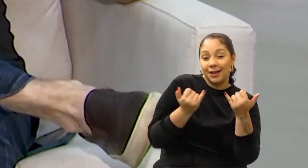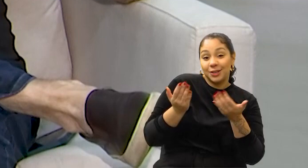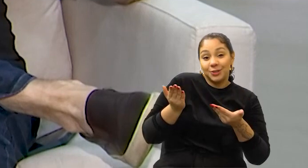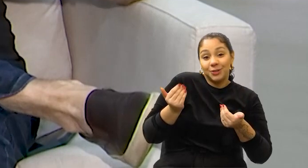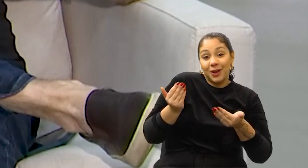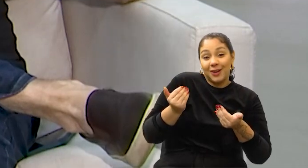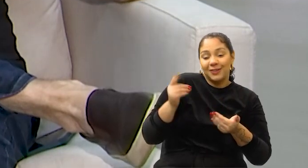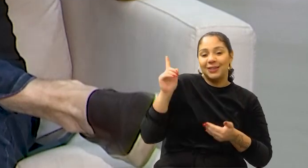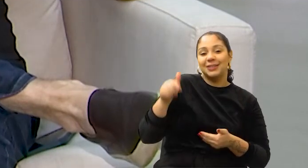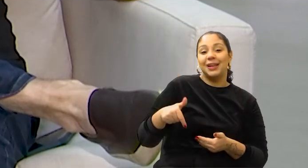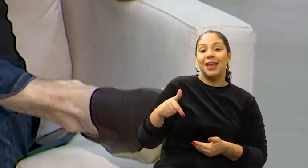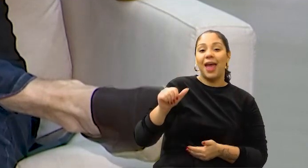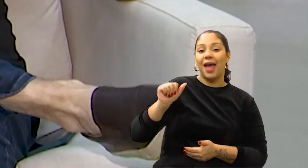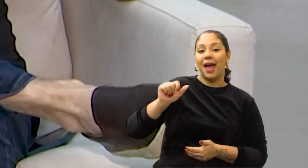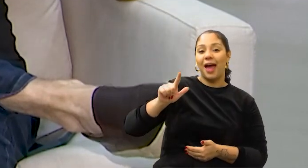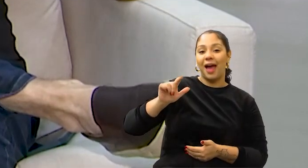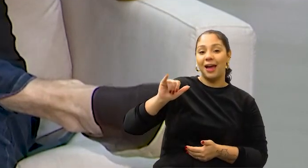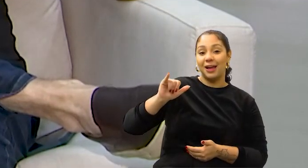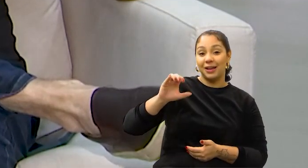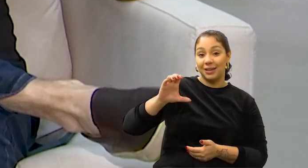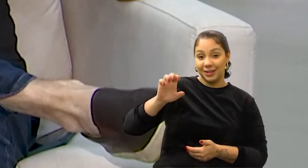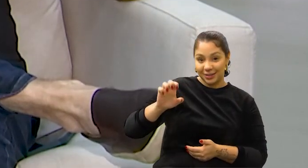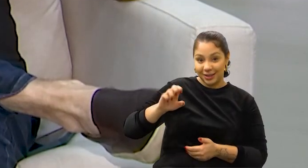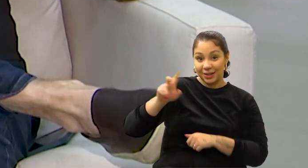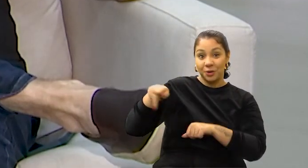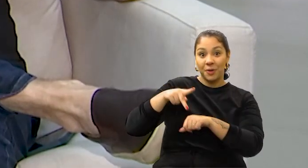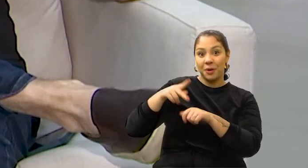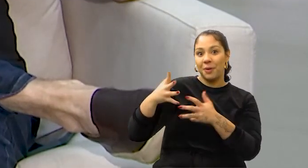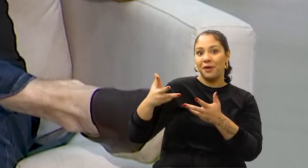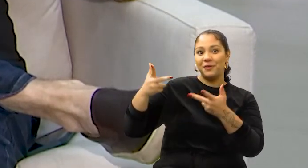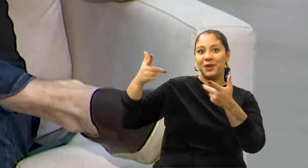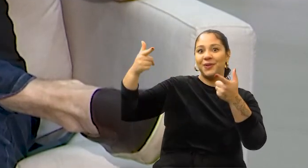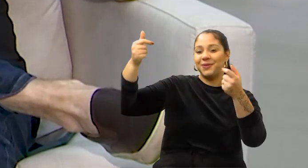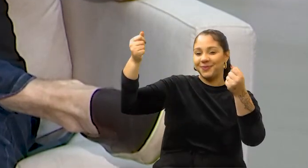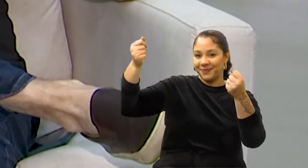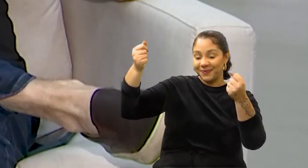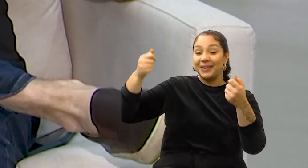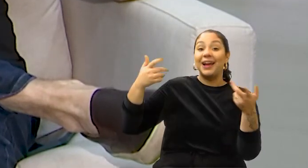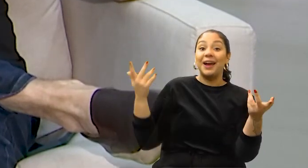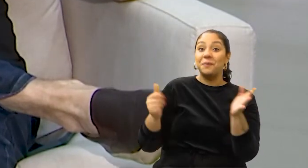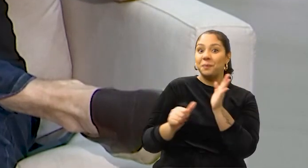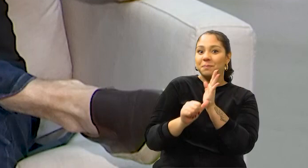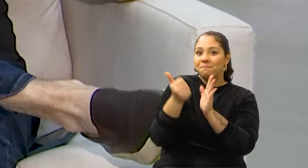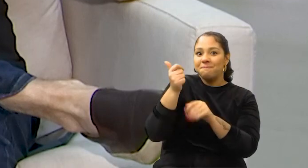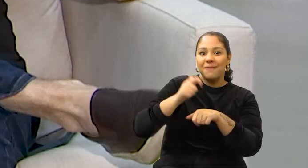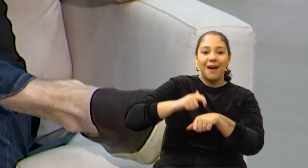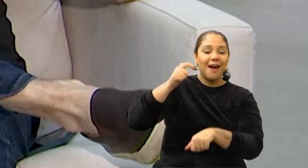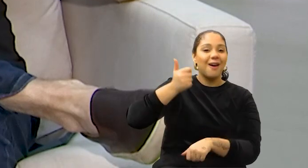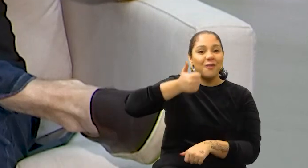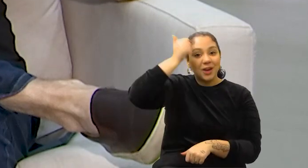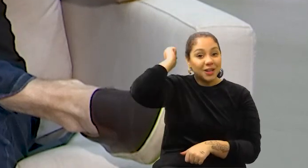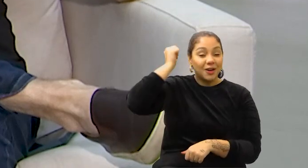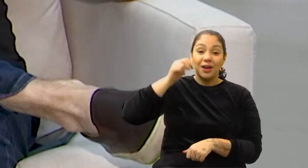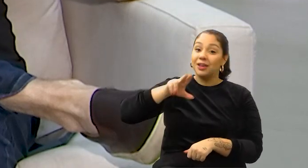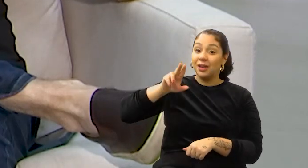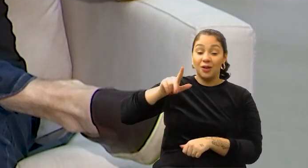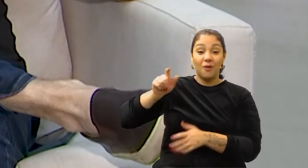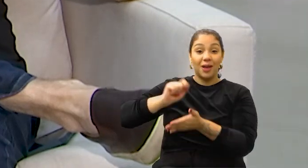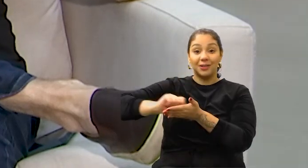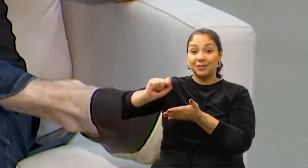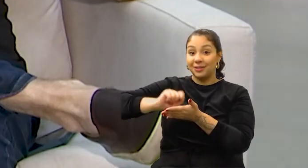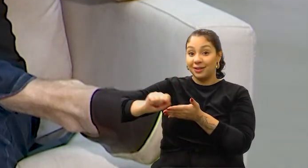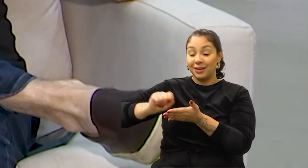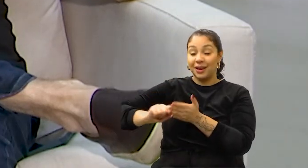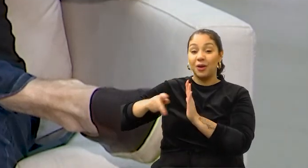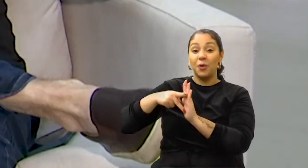dos jovens que Alice no País das Maravilhas Olha só que legal é primeira vez no vestibular uma obra que não foi escrita Originalmente